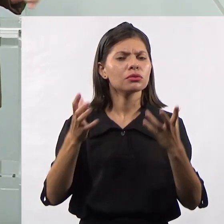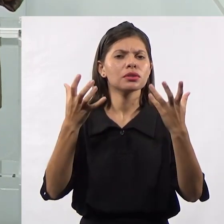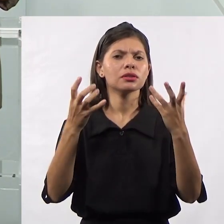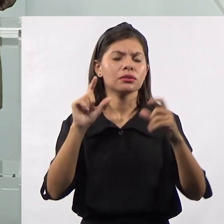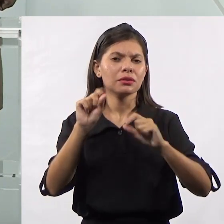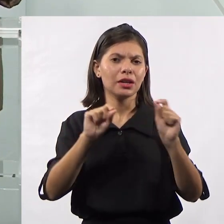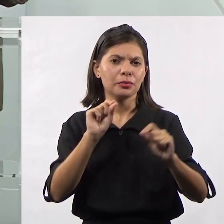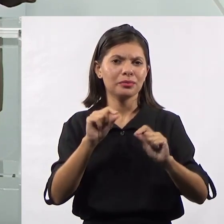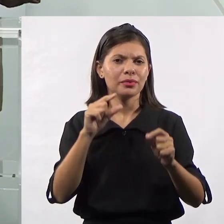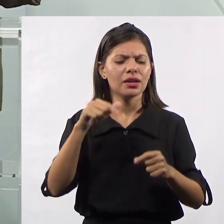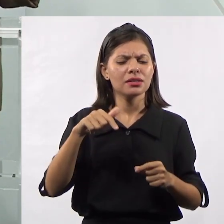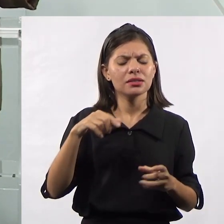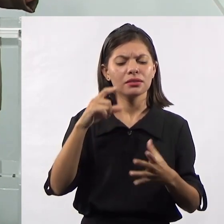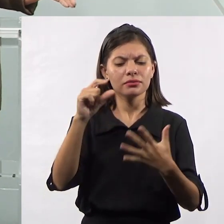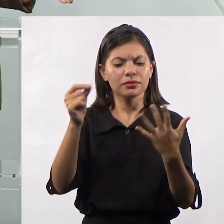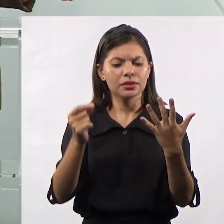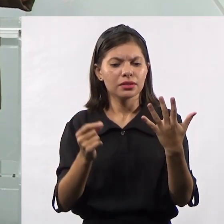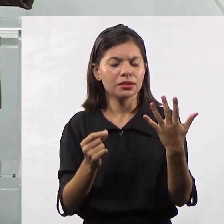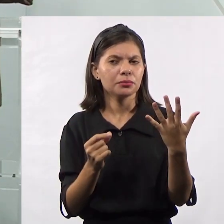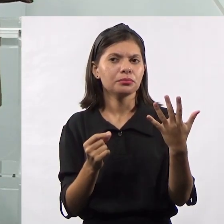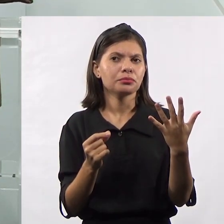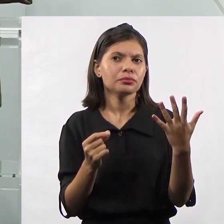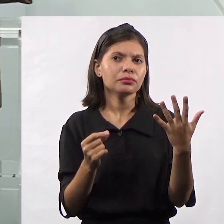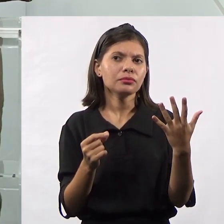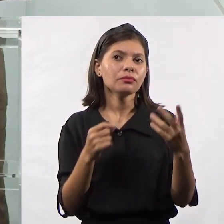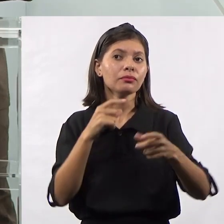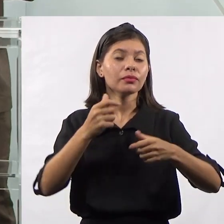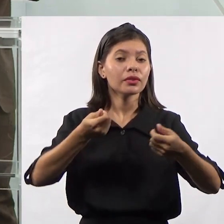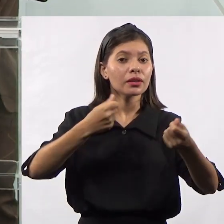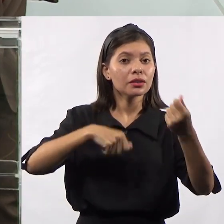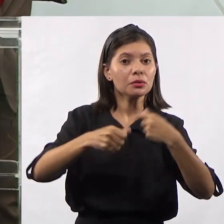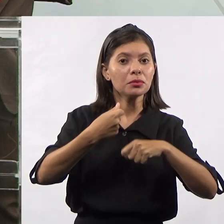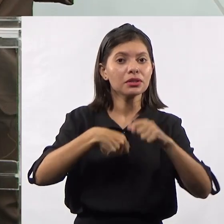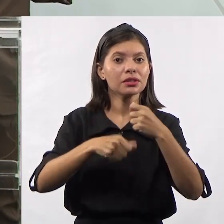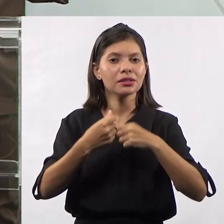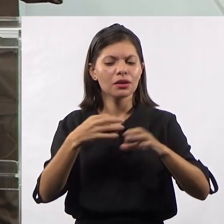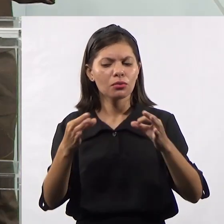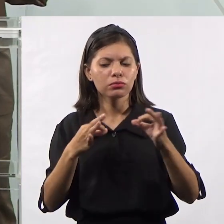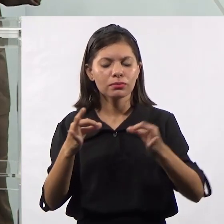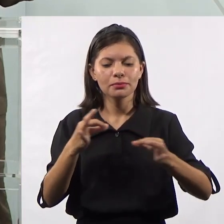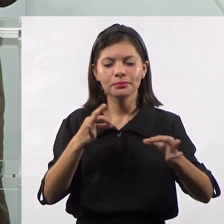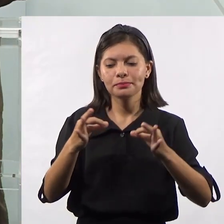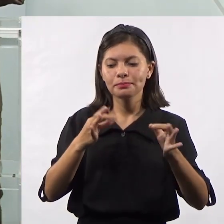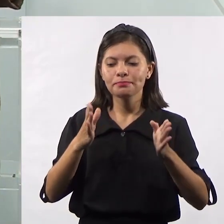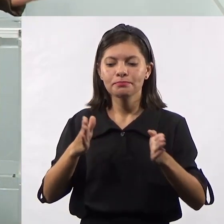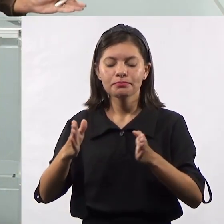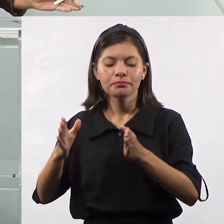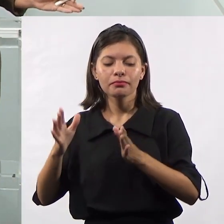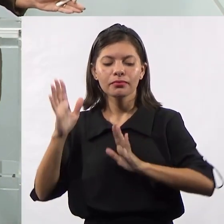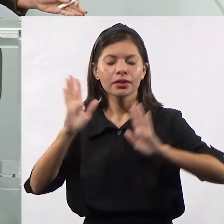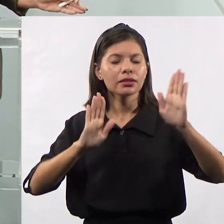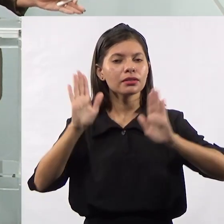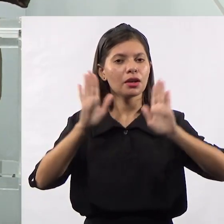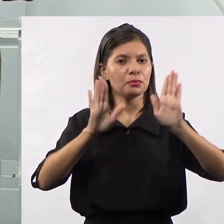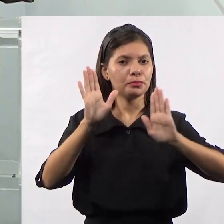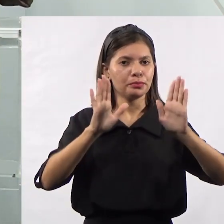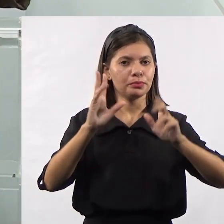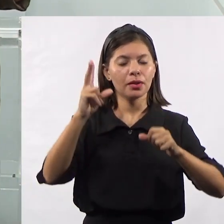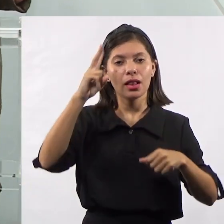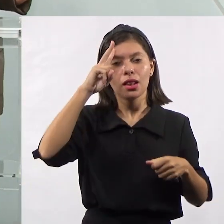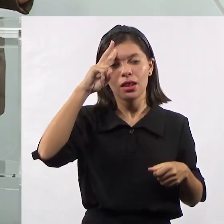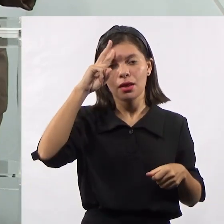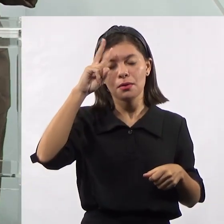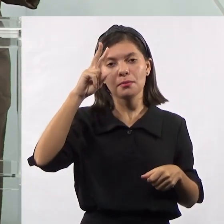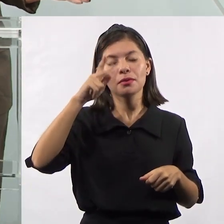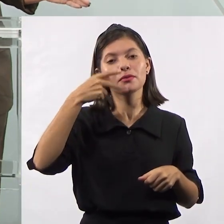situação? Nessa fase preparatória, a administração ela está se organizando para licitar, né? Lembrem que eu